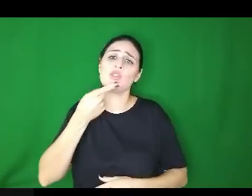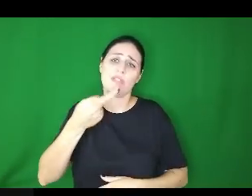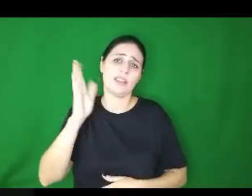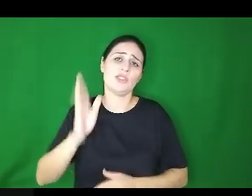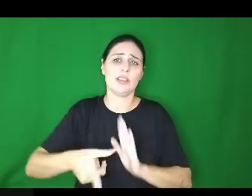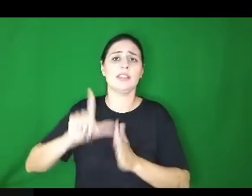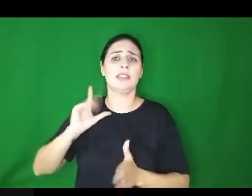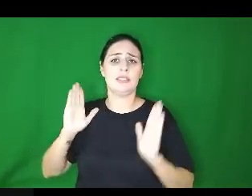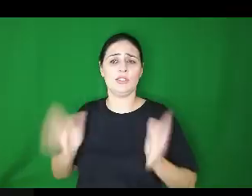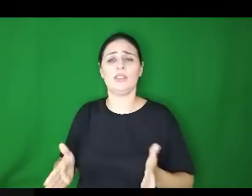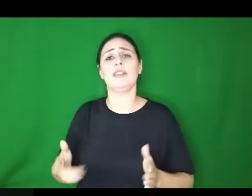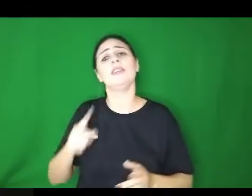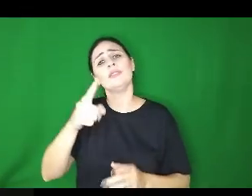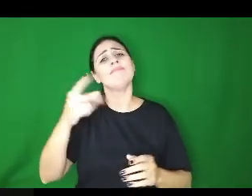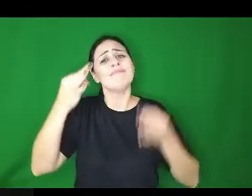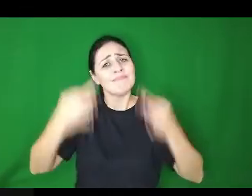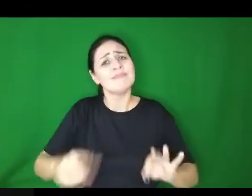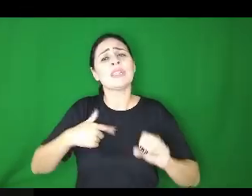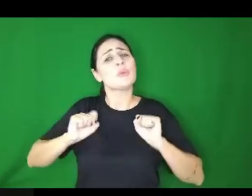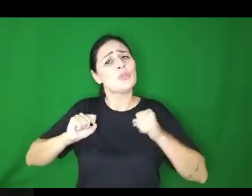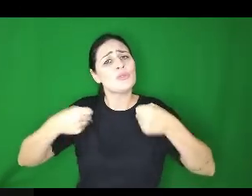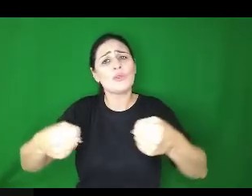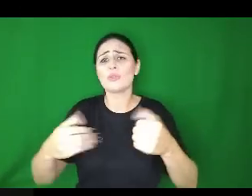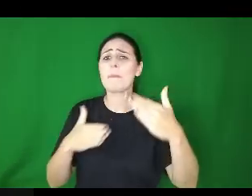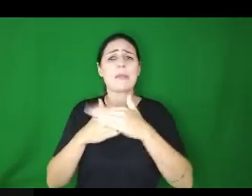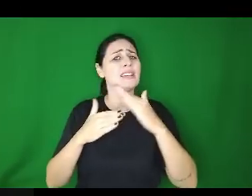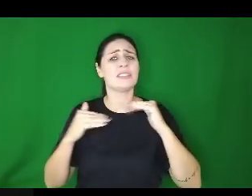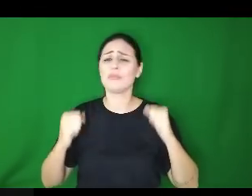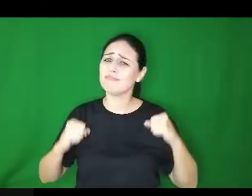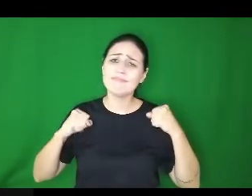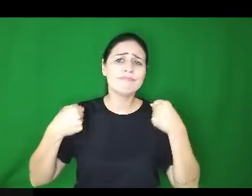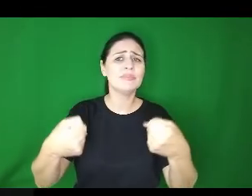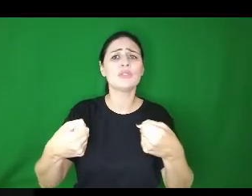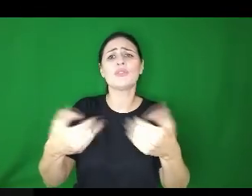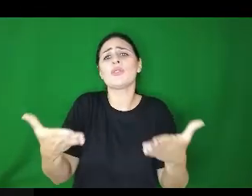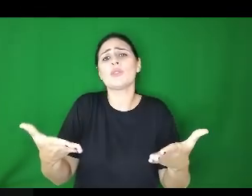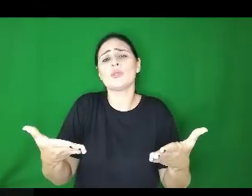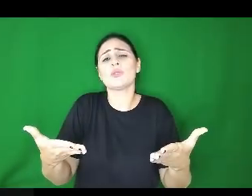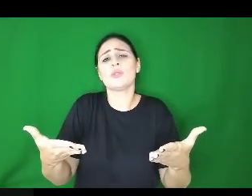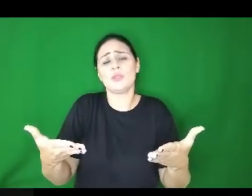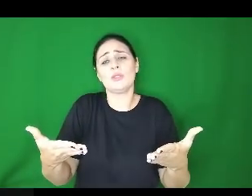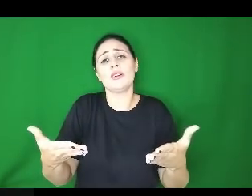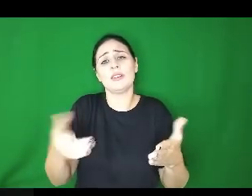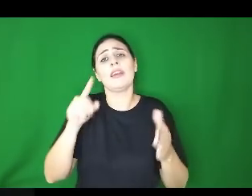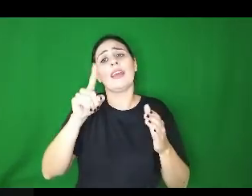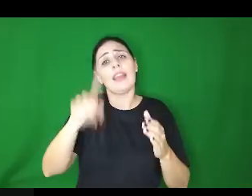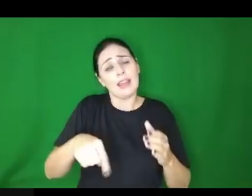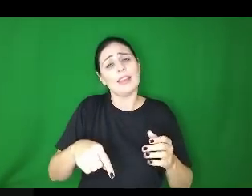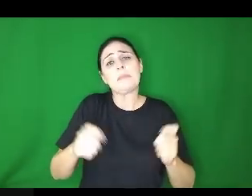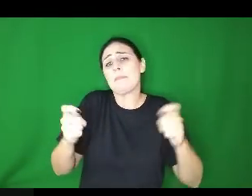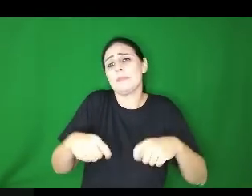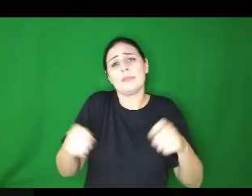né? Tem que ver o que é possível. Agora, esse possível não vai ser o ideal. Agora, não é porque não é ideal que não há